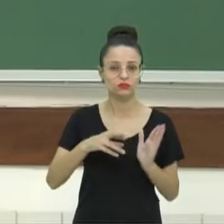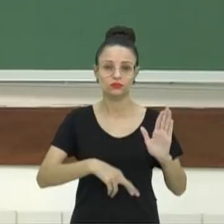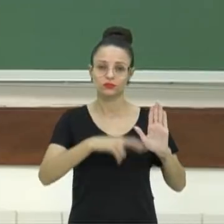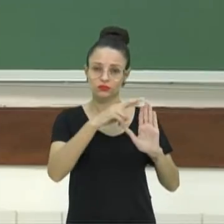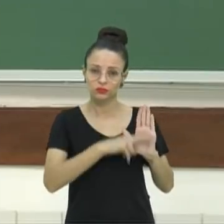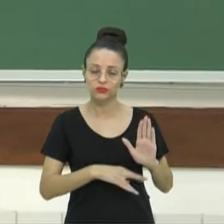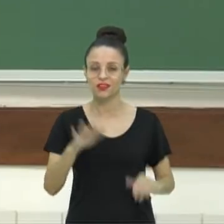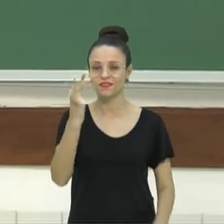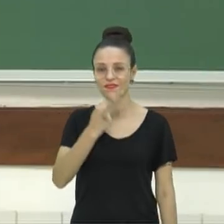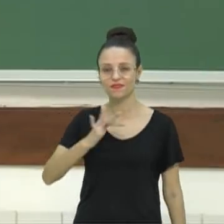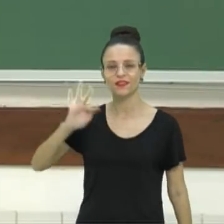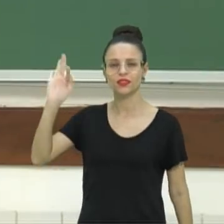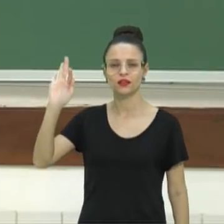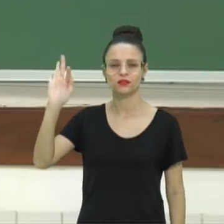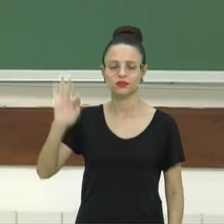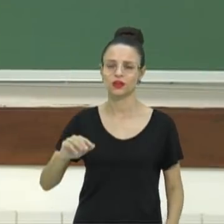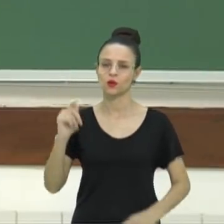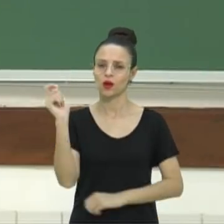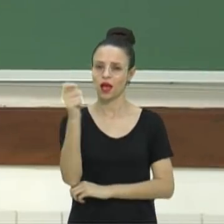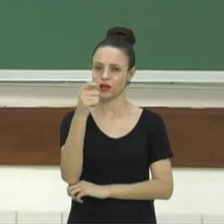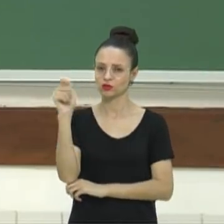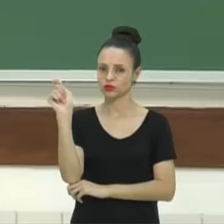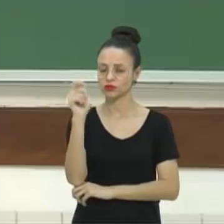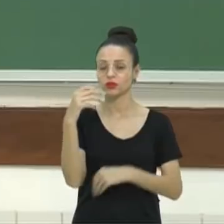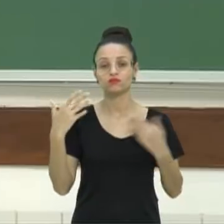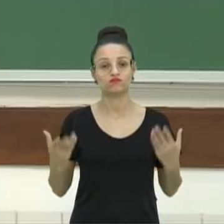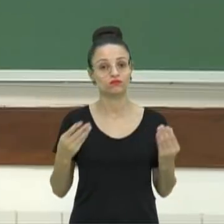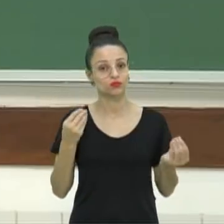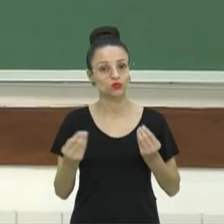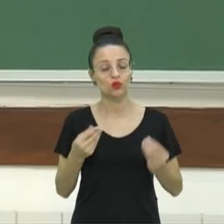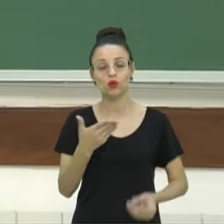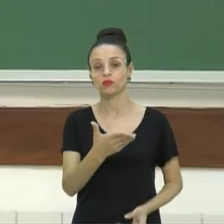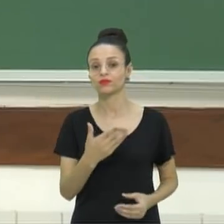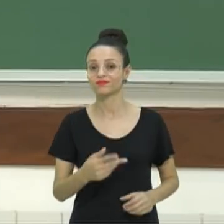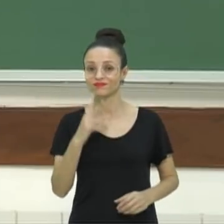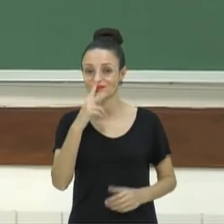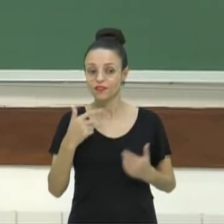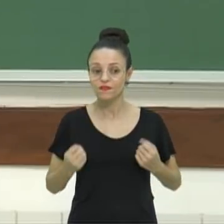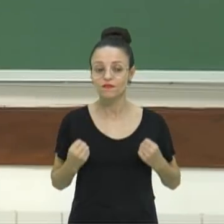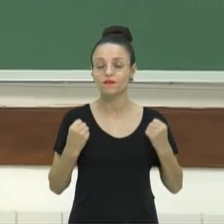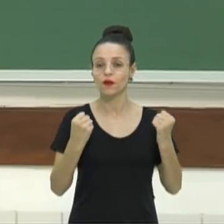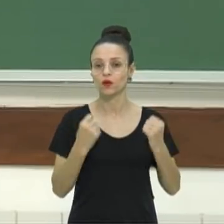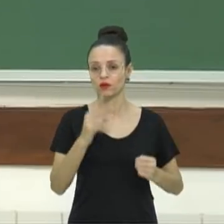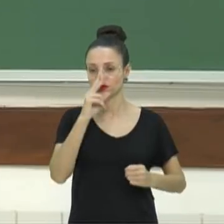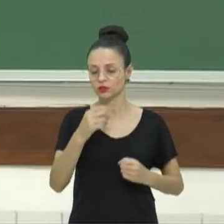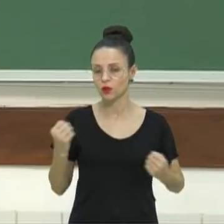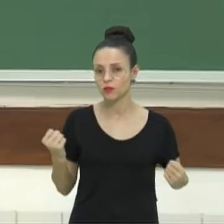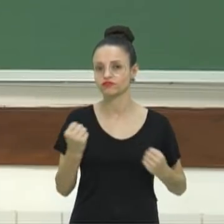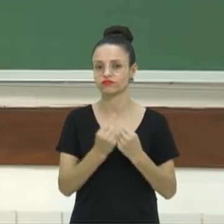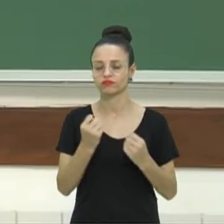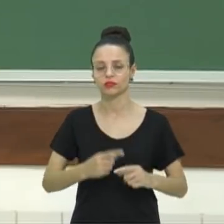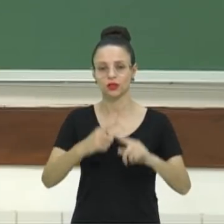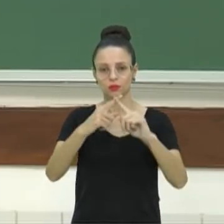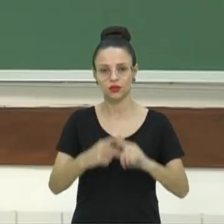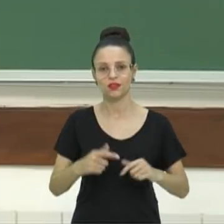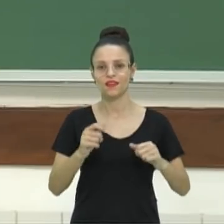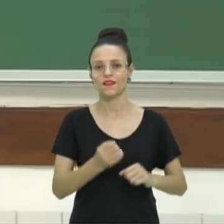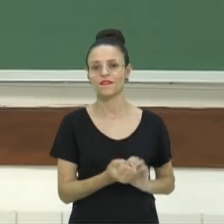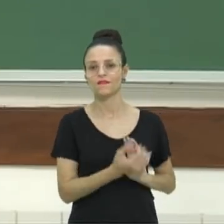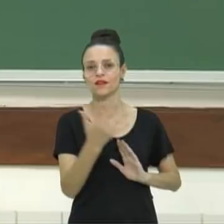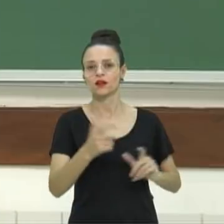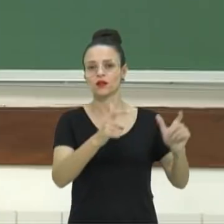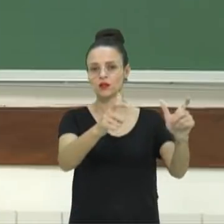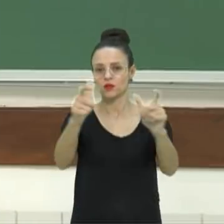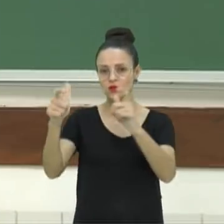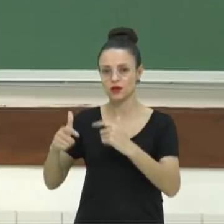essas federações, essas associações, a modalidade não teria força, né? Não teria como existir competição em vários locais